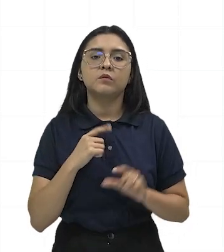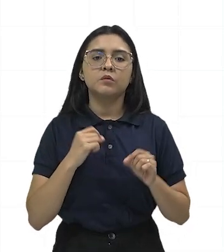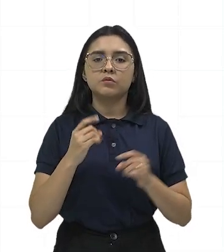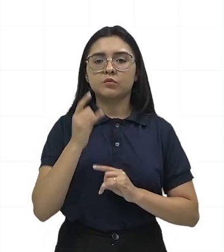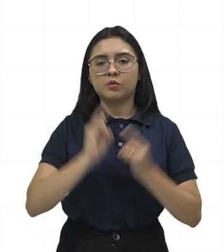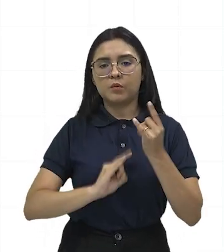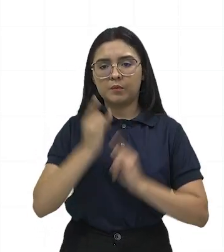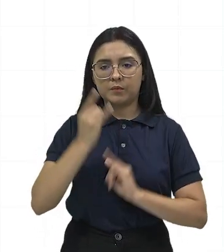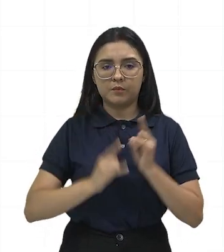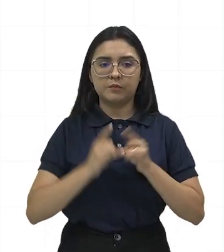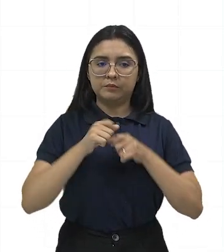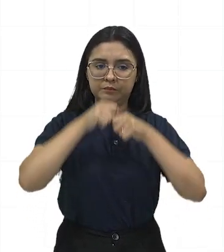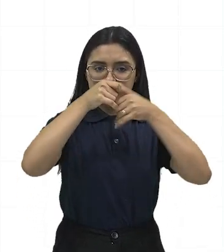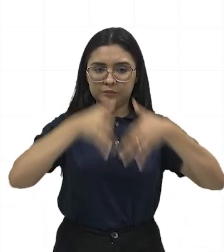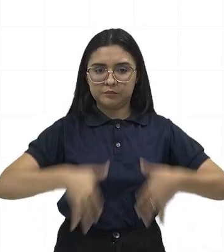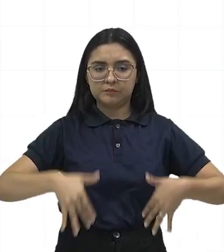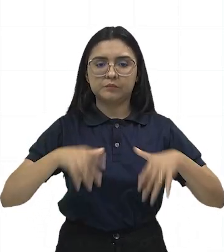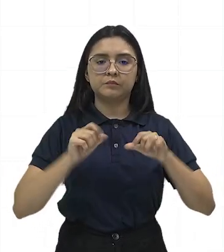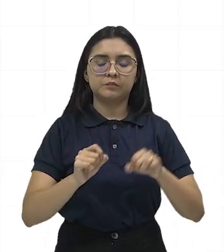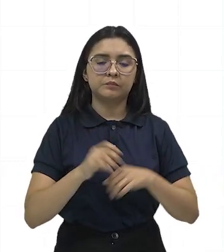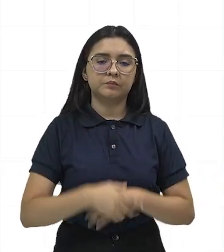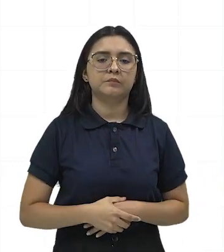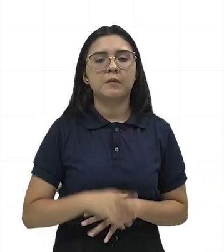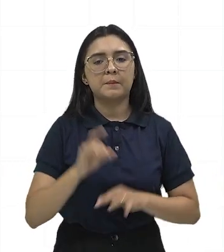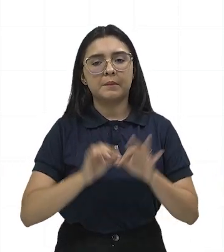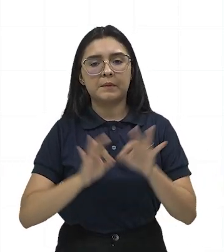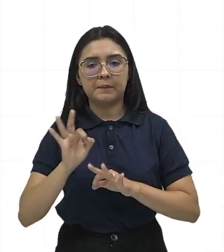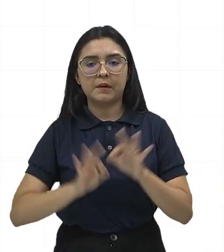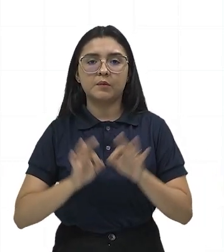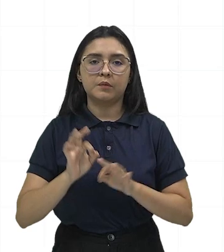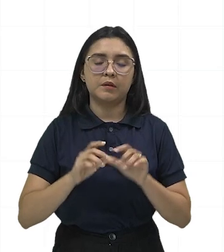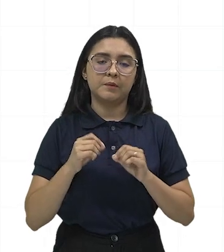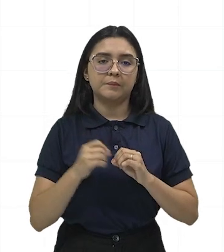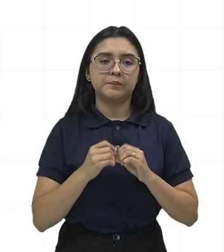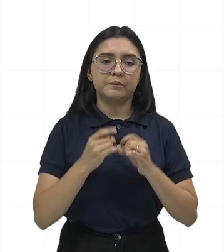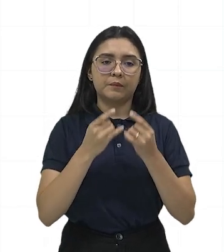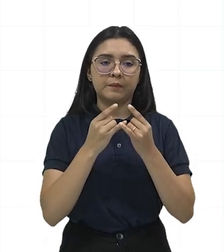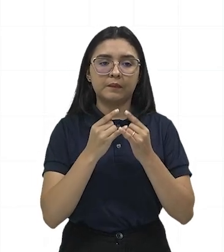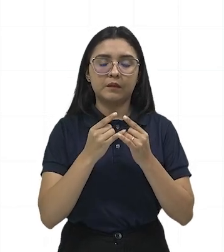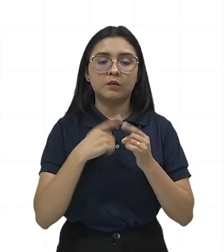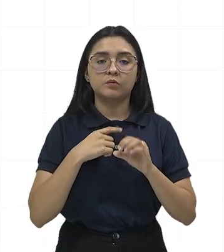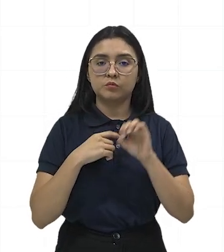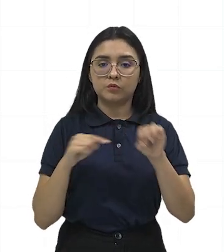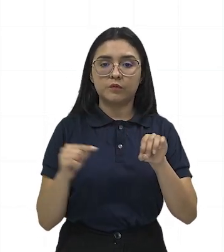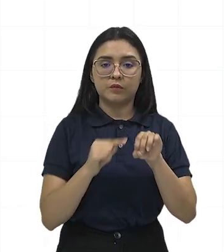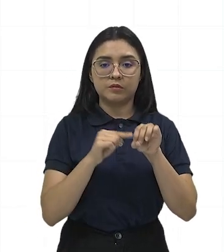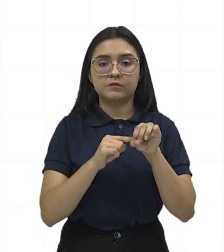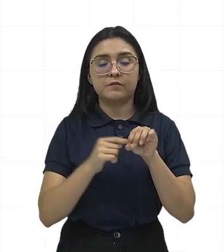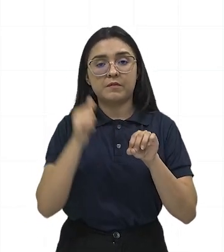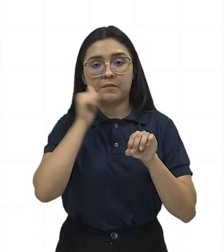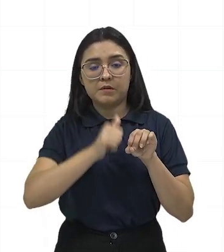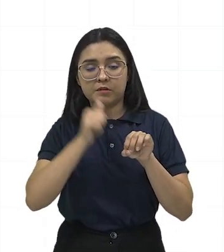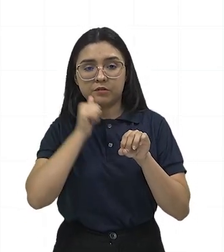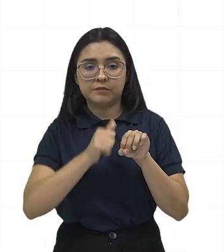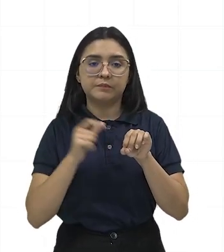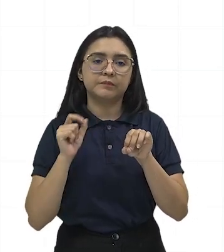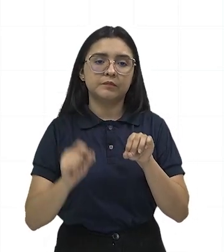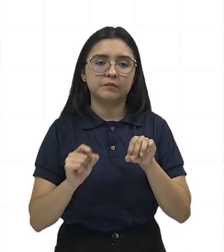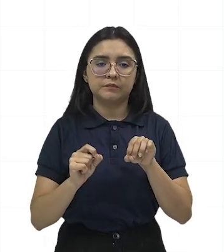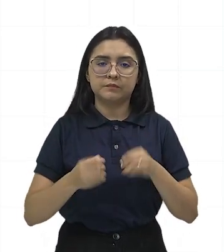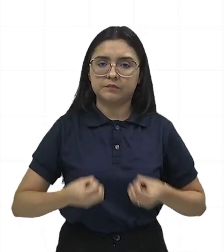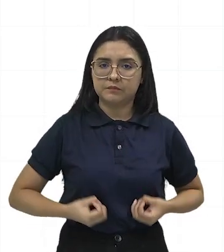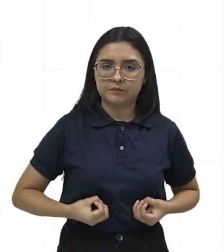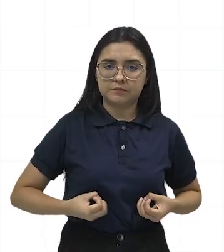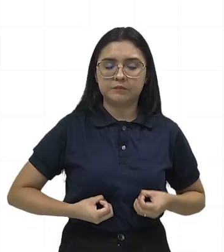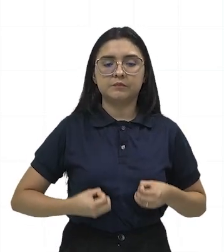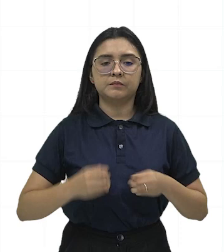estimulam a cada mês o amadurecimento dos gametas femininos. Os ovócitos se desenvolvem nos ovários em meio a